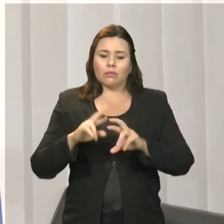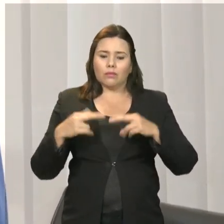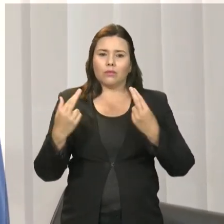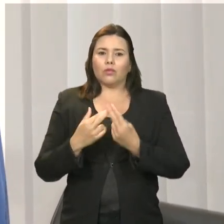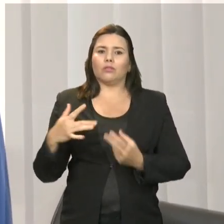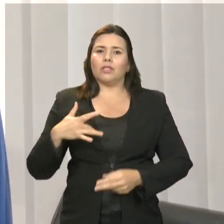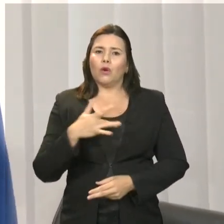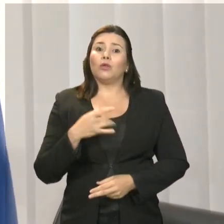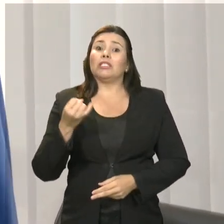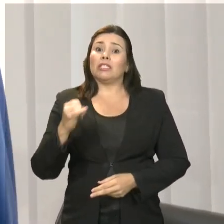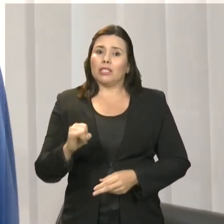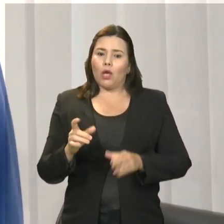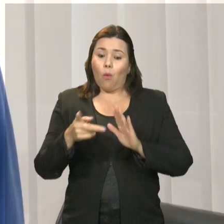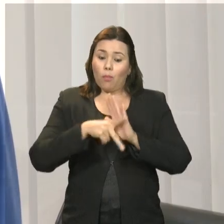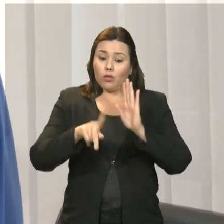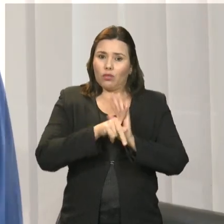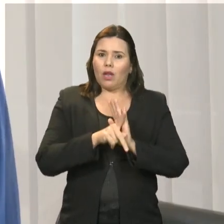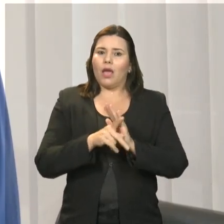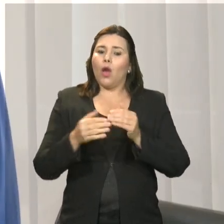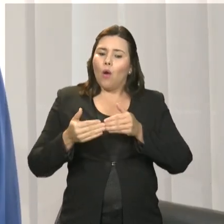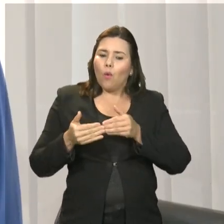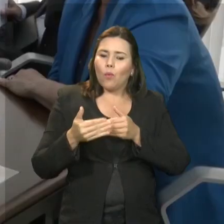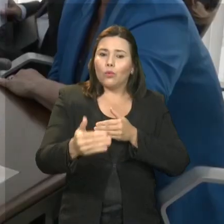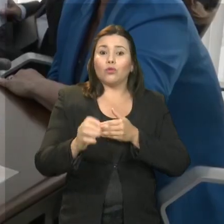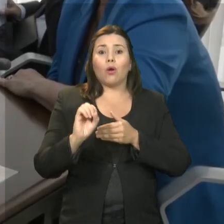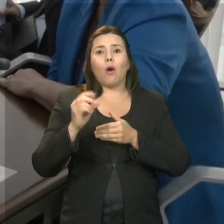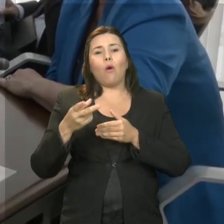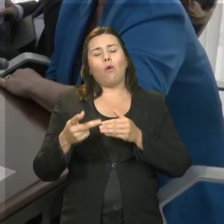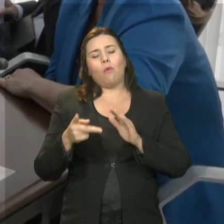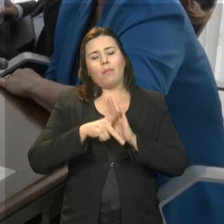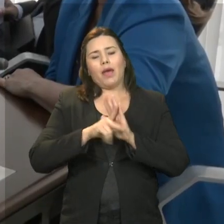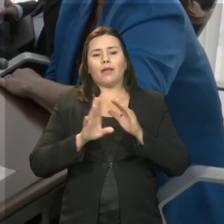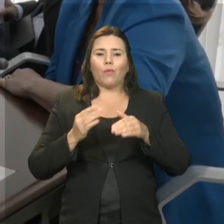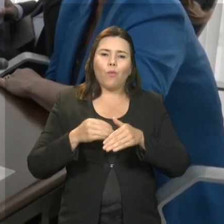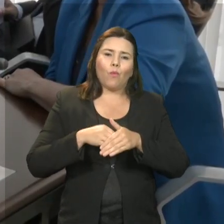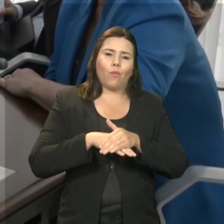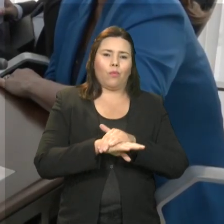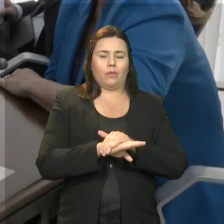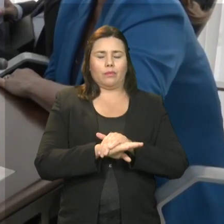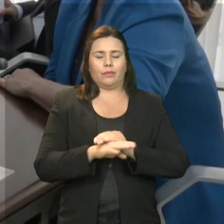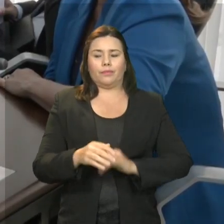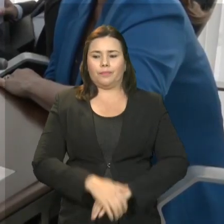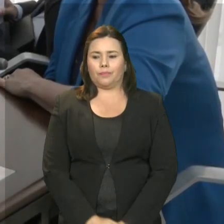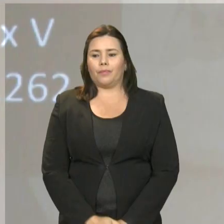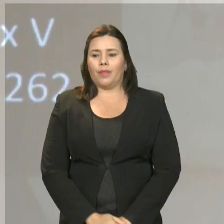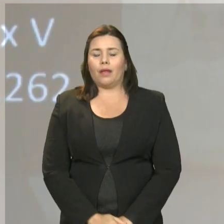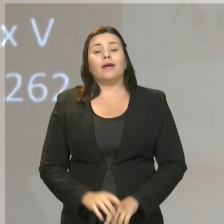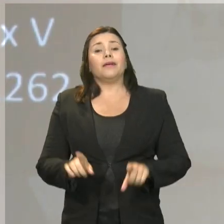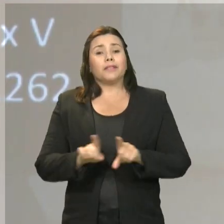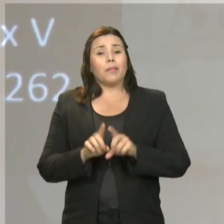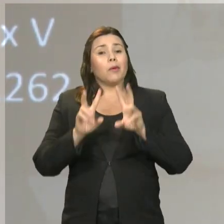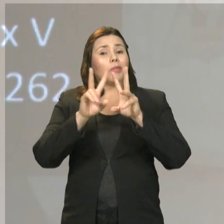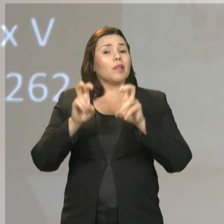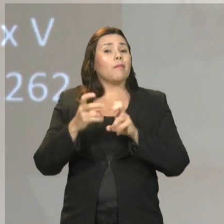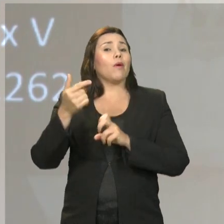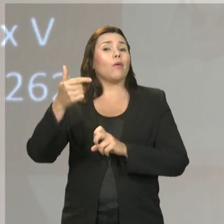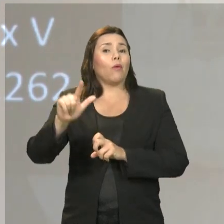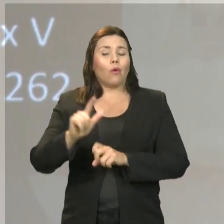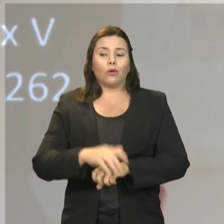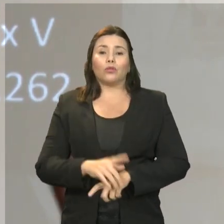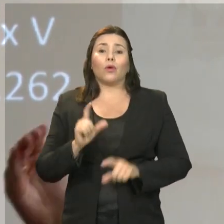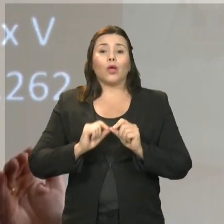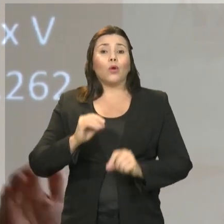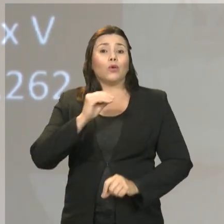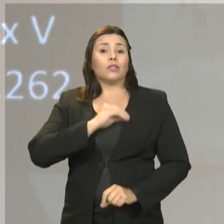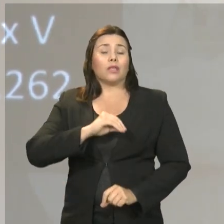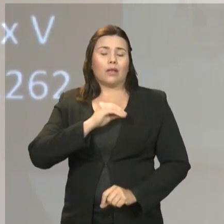dá continuação ou arquiva essa PL. Outro tema debatido pela comissão durante a audiência foi a lei estadual do piso salarial